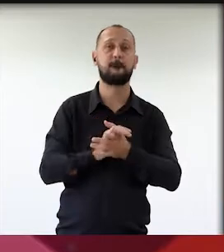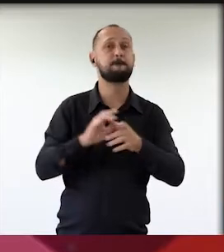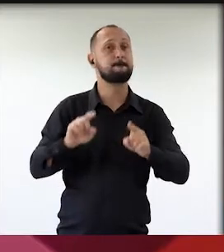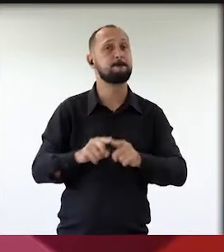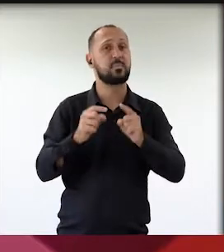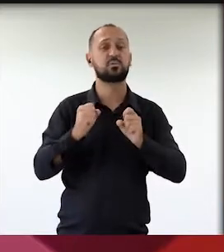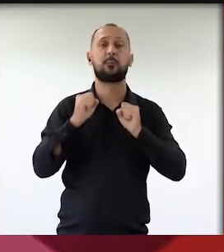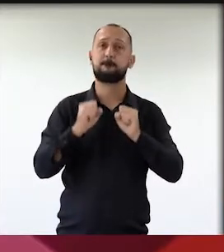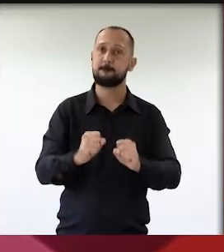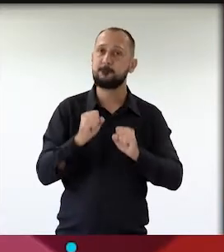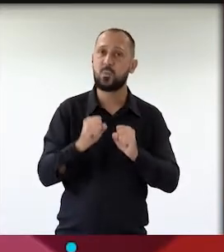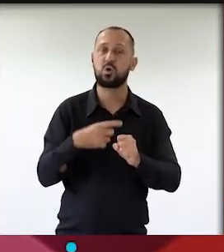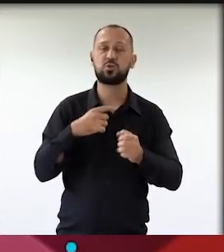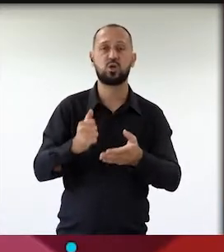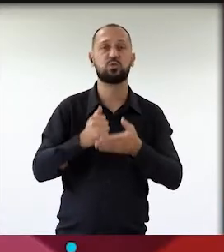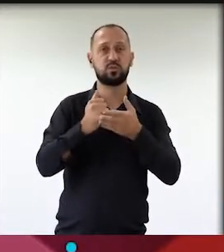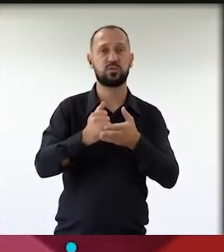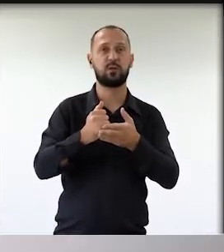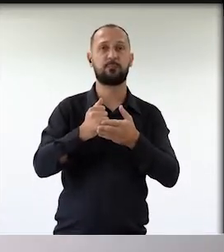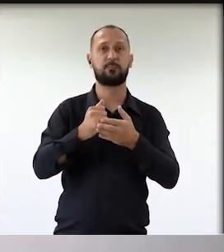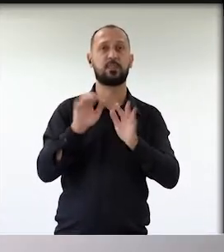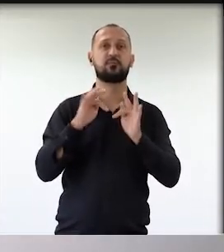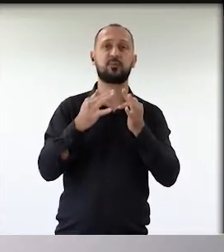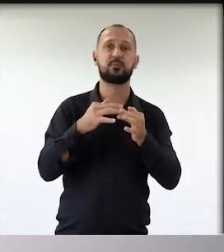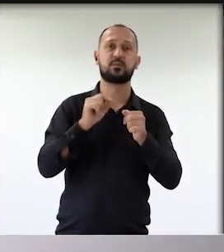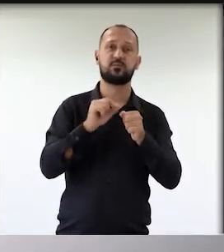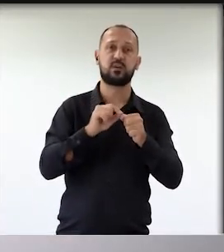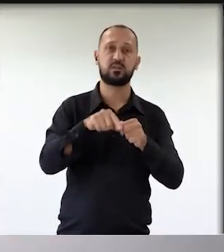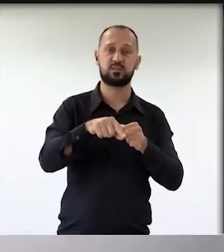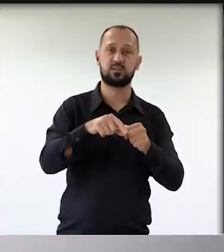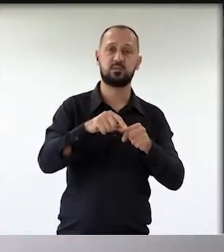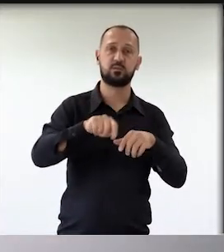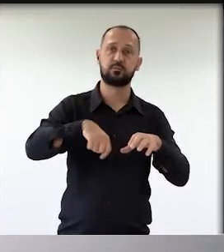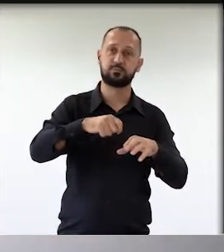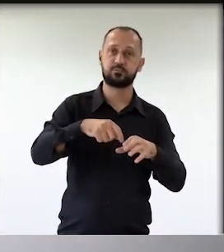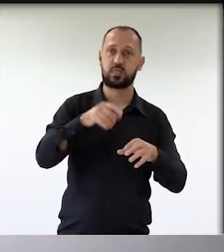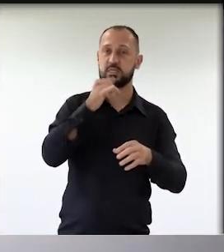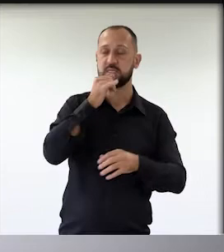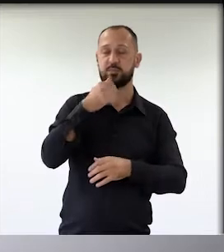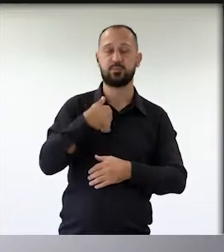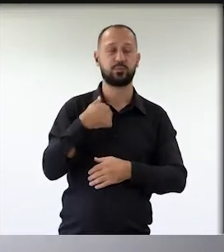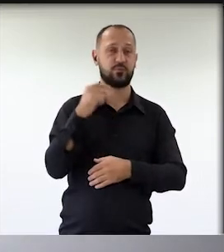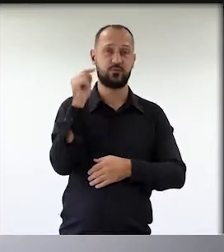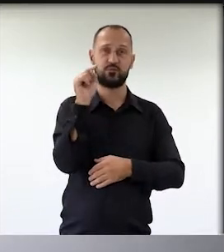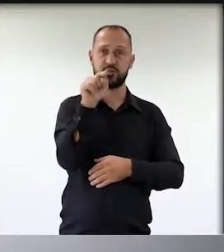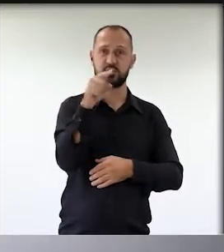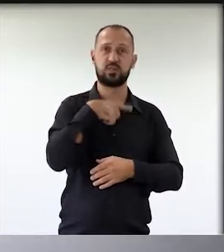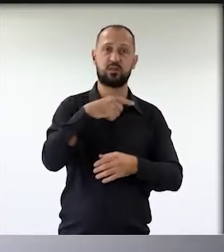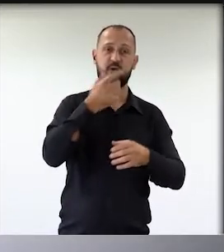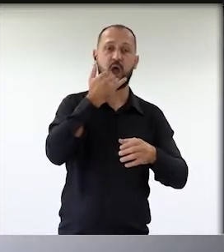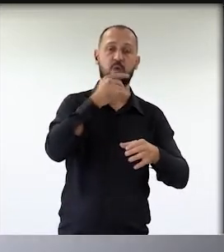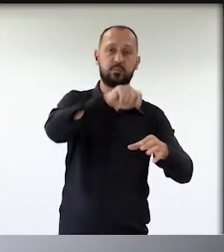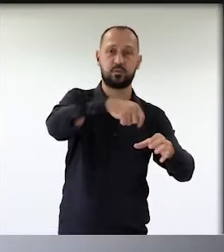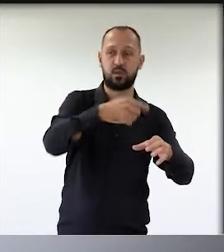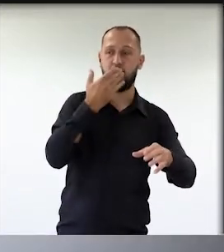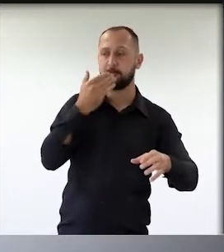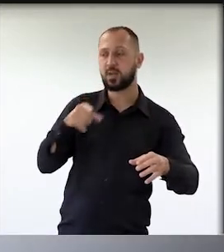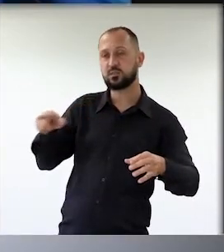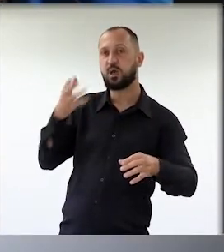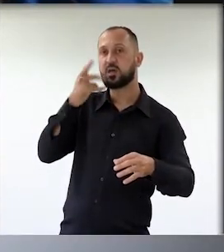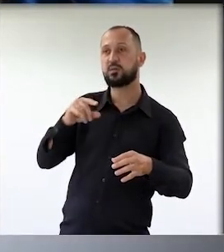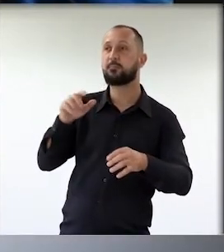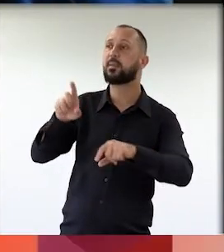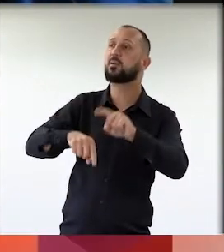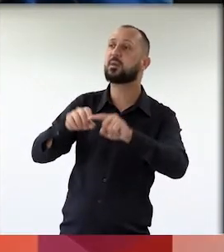família, né? Mas ela pode auxiliar a família enquanto está fazendo esse serviço. Por exemplo, se você está fazendo a